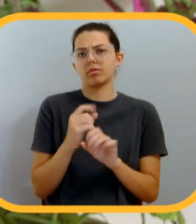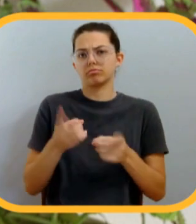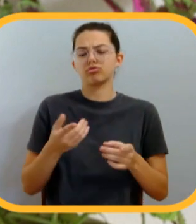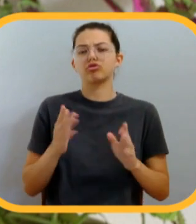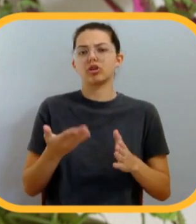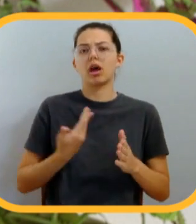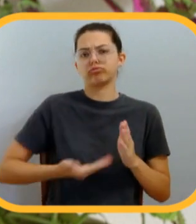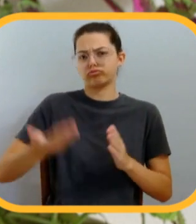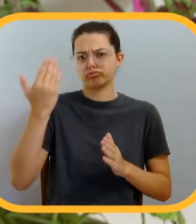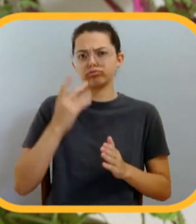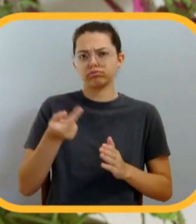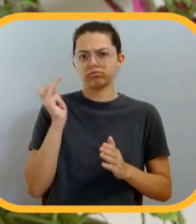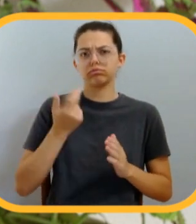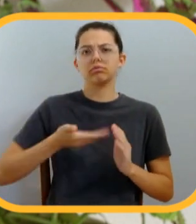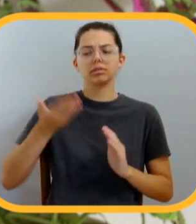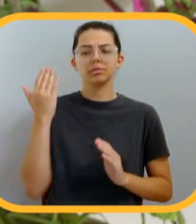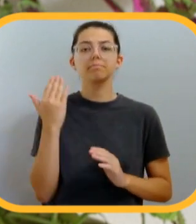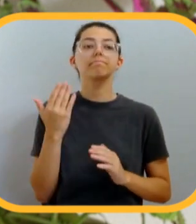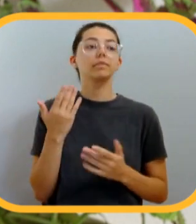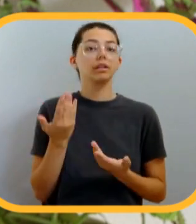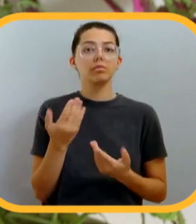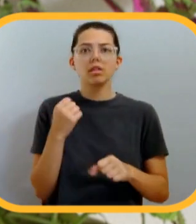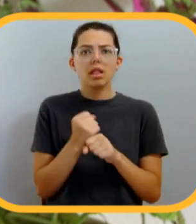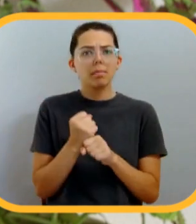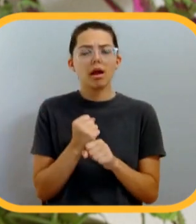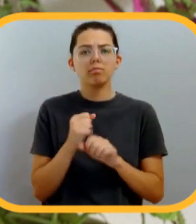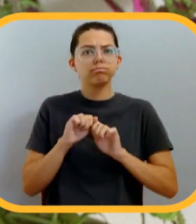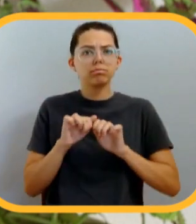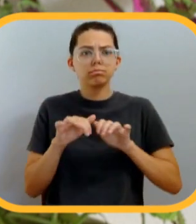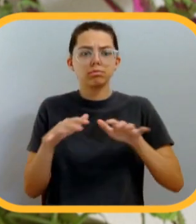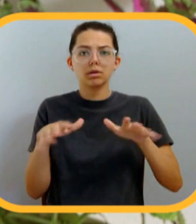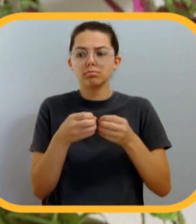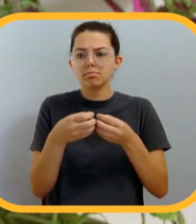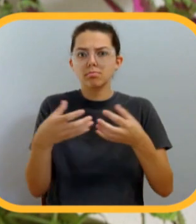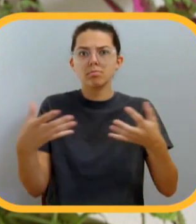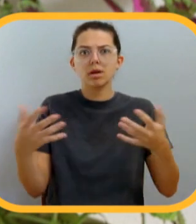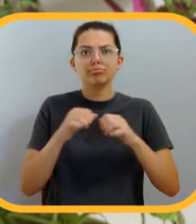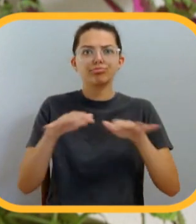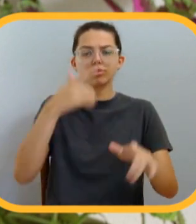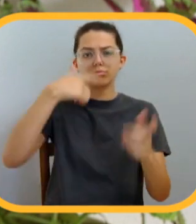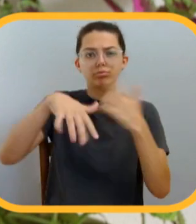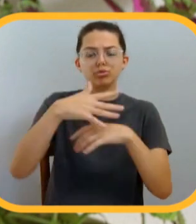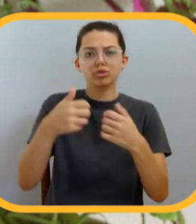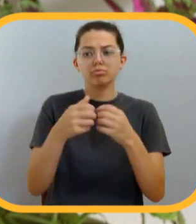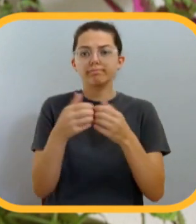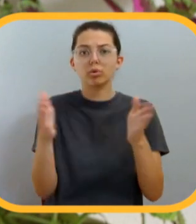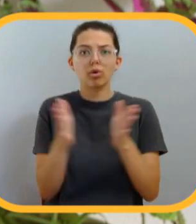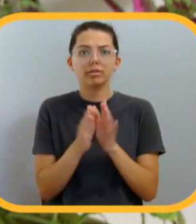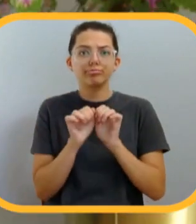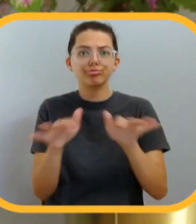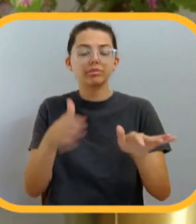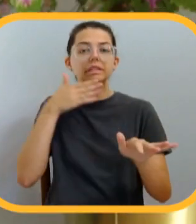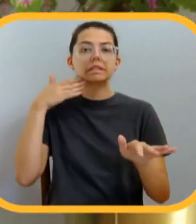trabalhar, felizmente, já há alguns anos esta parte, quanto mais isto se alargar a toda a população e desde muito